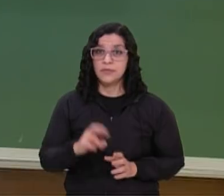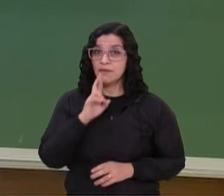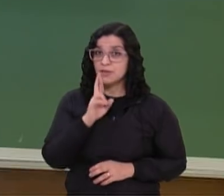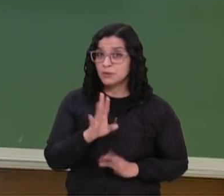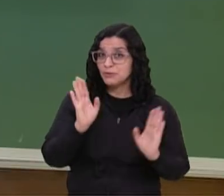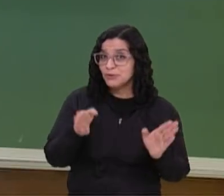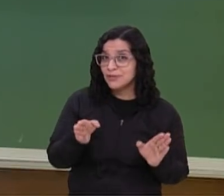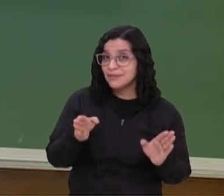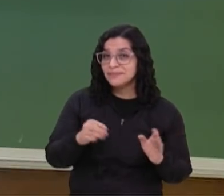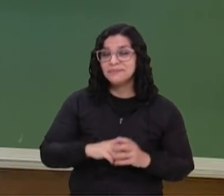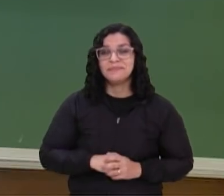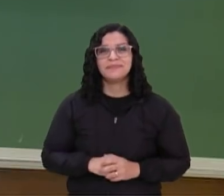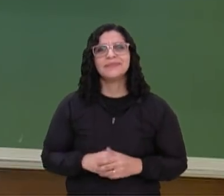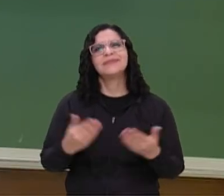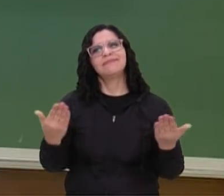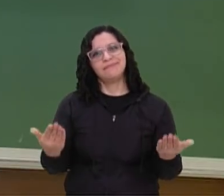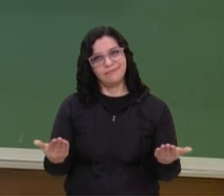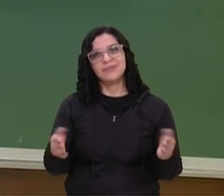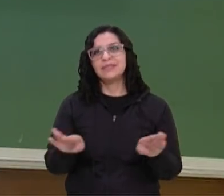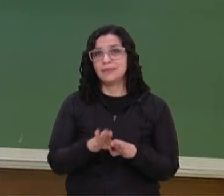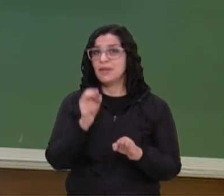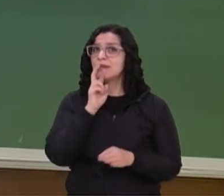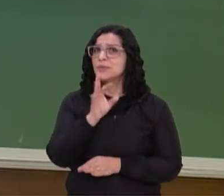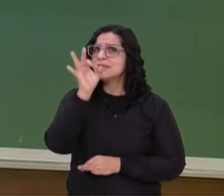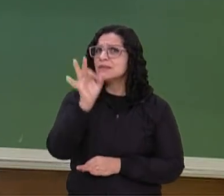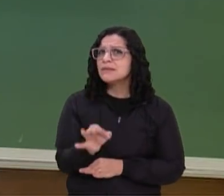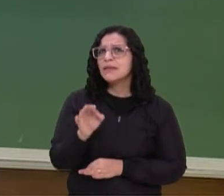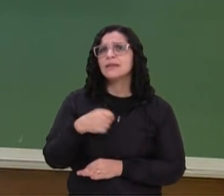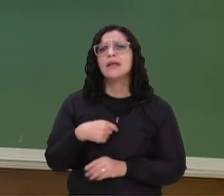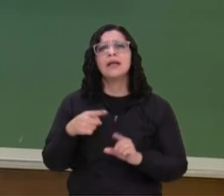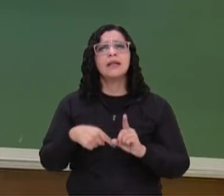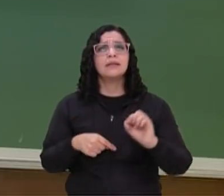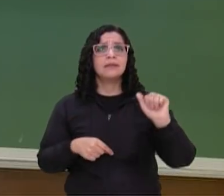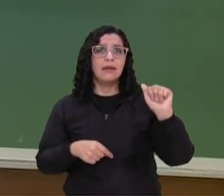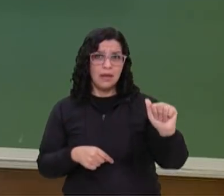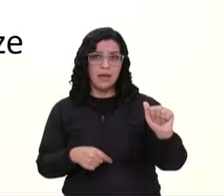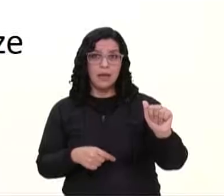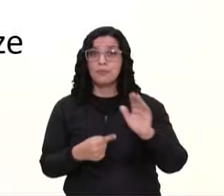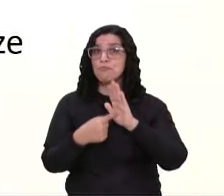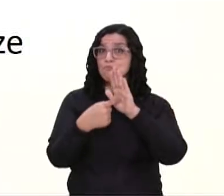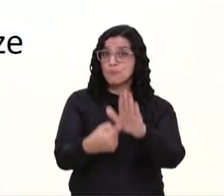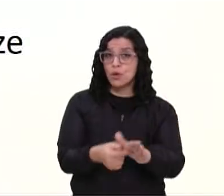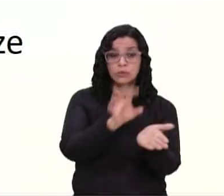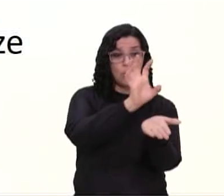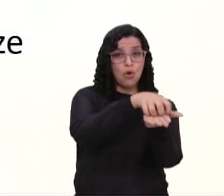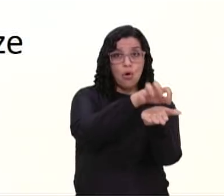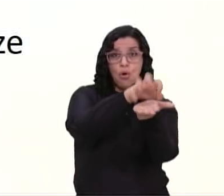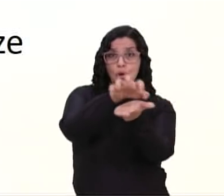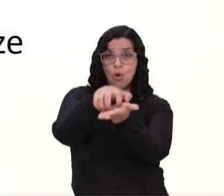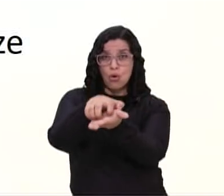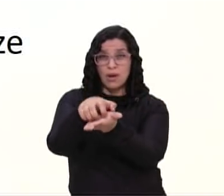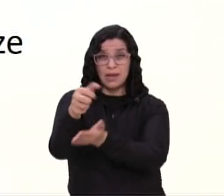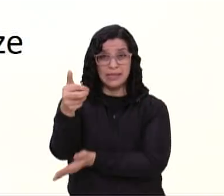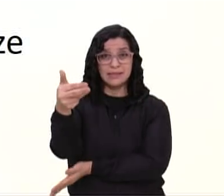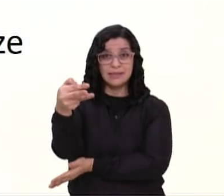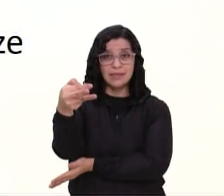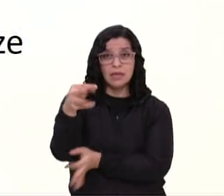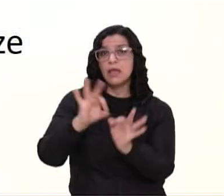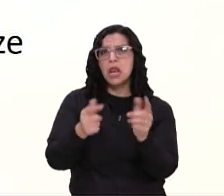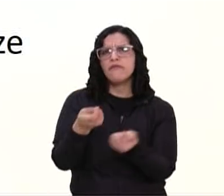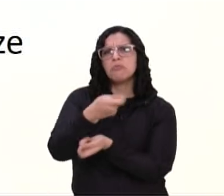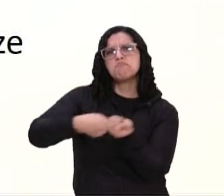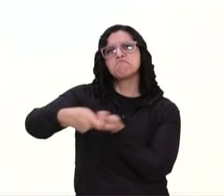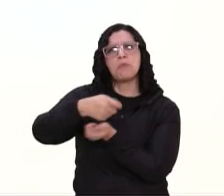Respondido, alunos? Esse exercício, a resposta correta é a letra A. Demonstrava a liberdade econômica existente nessas